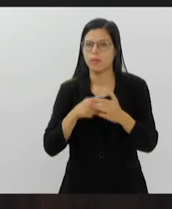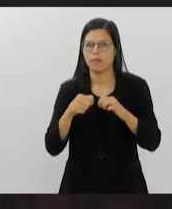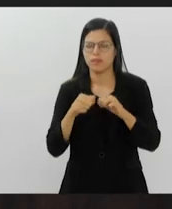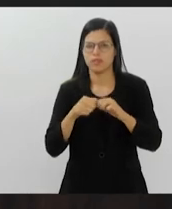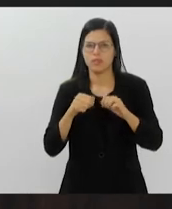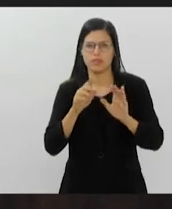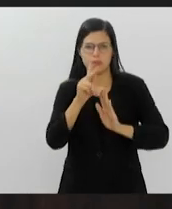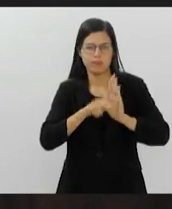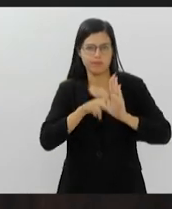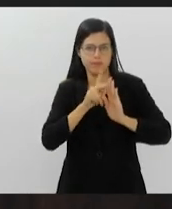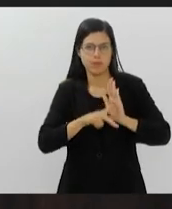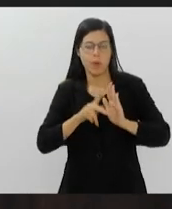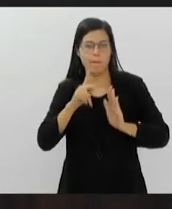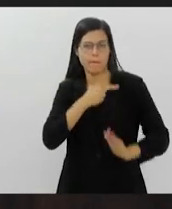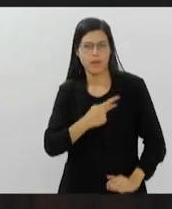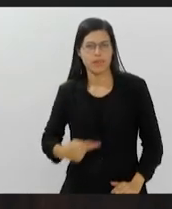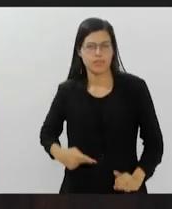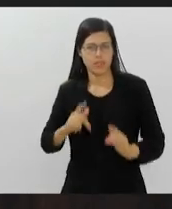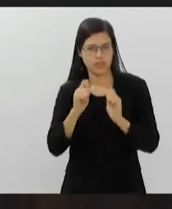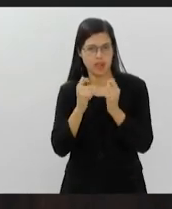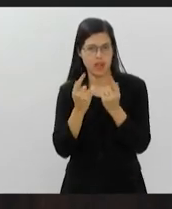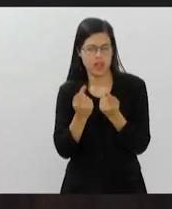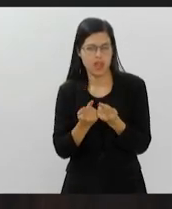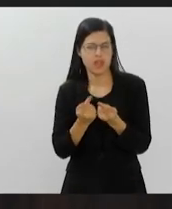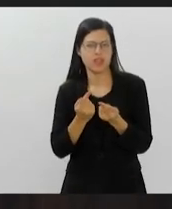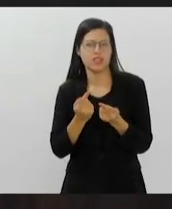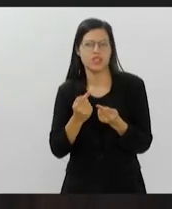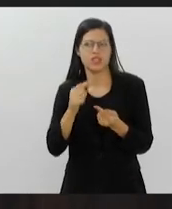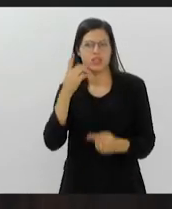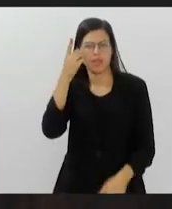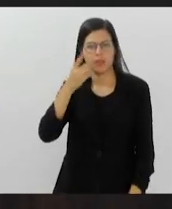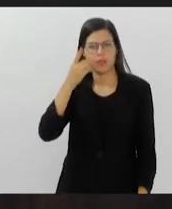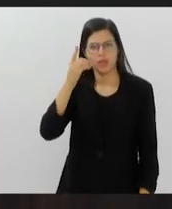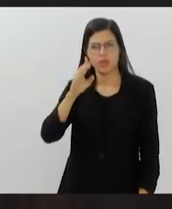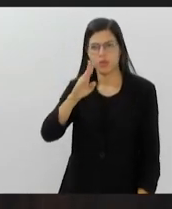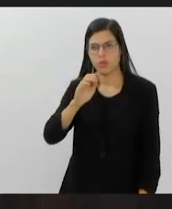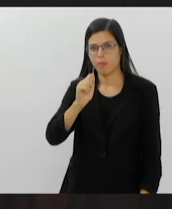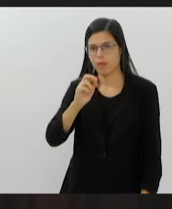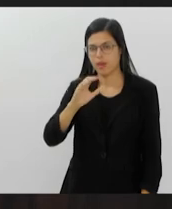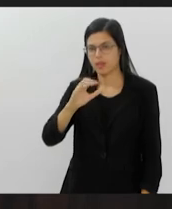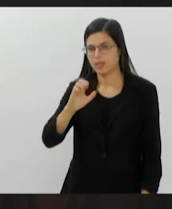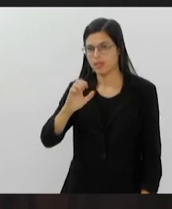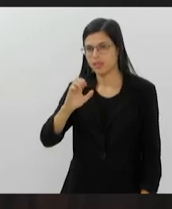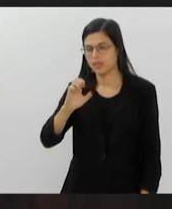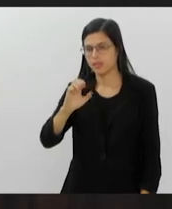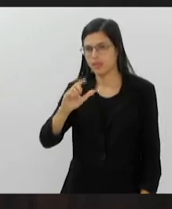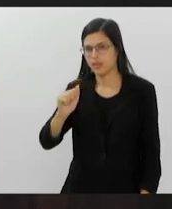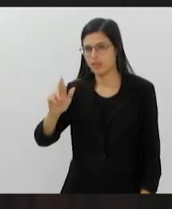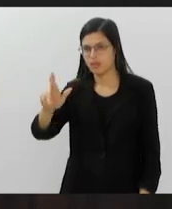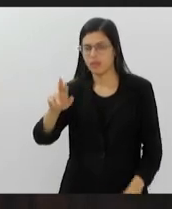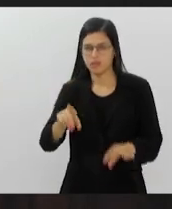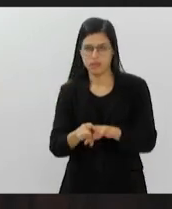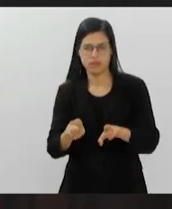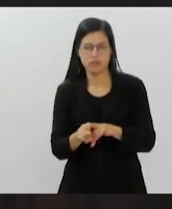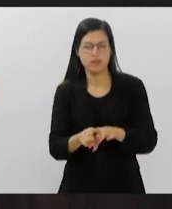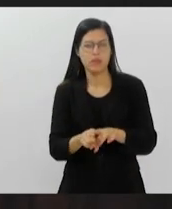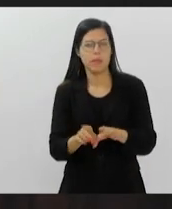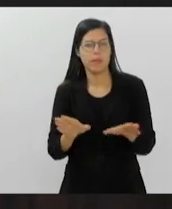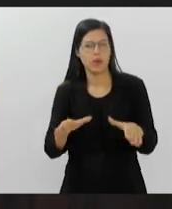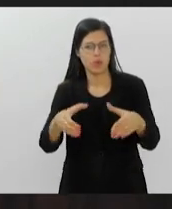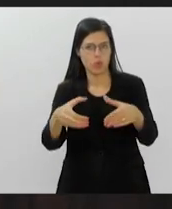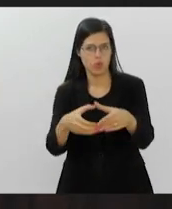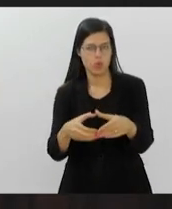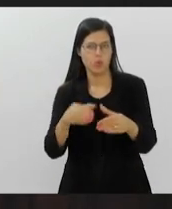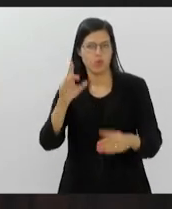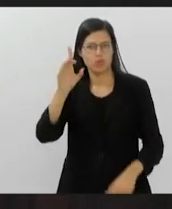Ao presidente da Alerge, o nosso querido presidente, deputado Rodrigo Bacelar, e a toda a sua equipe, na figura